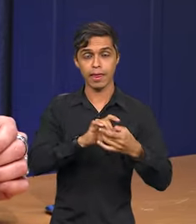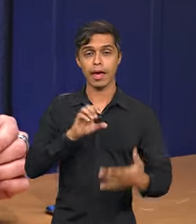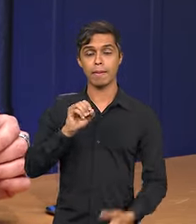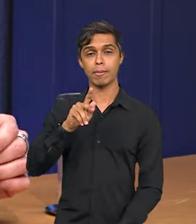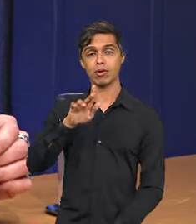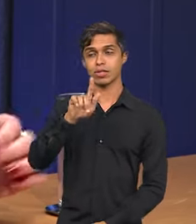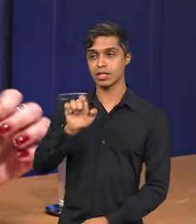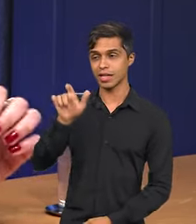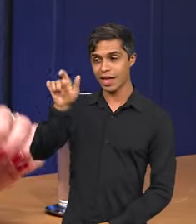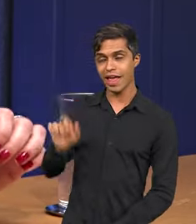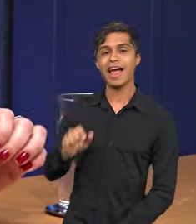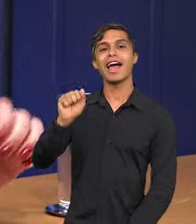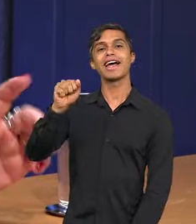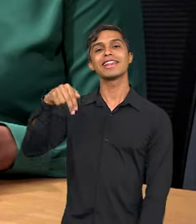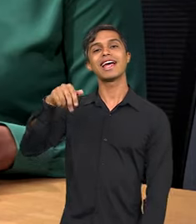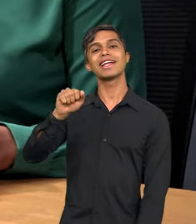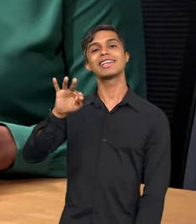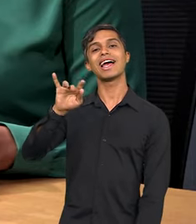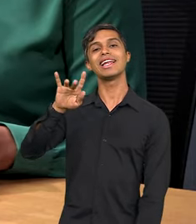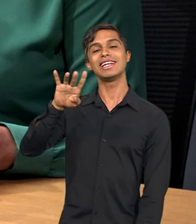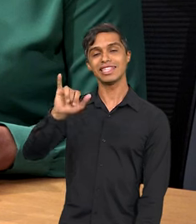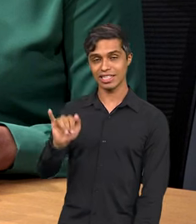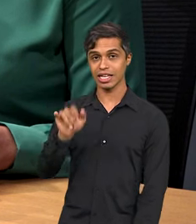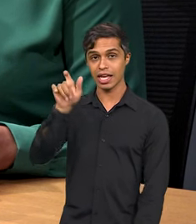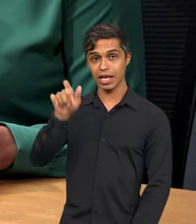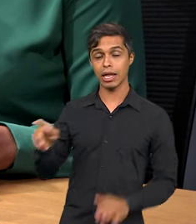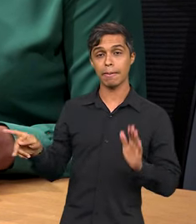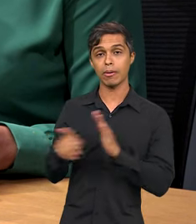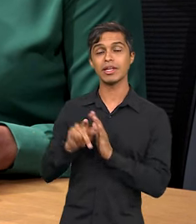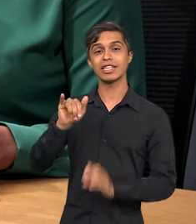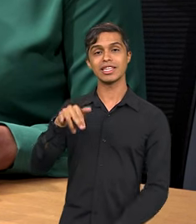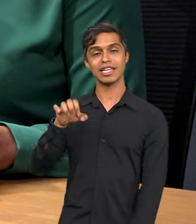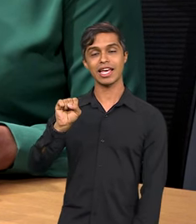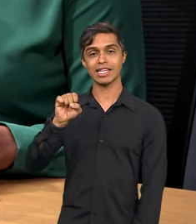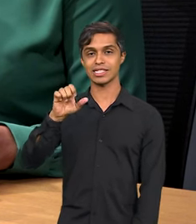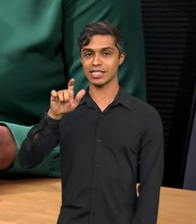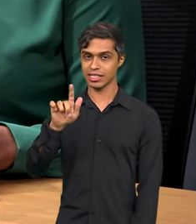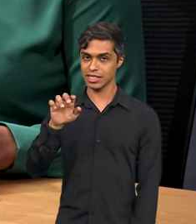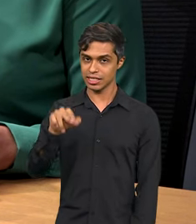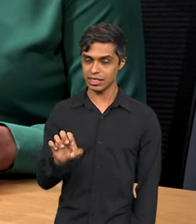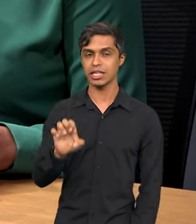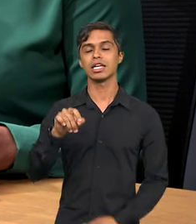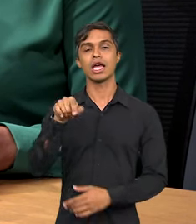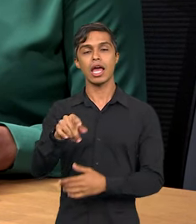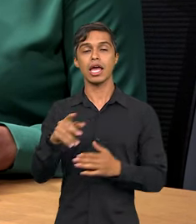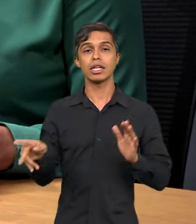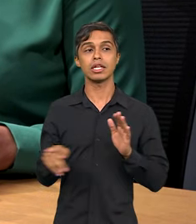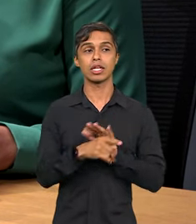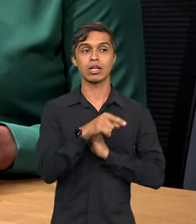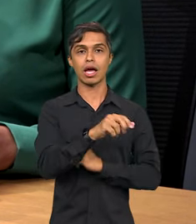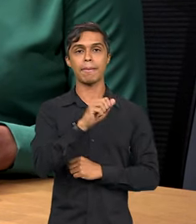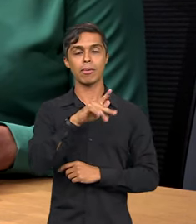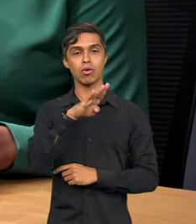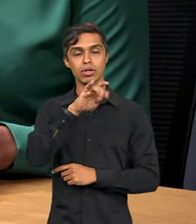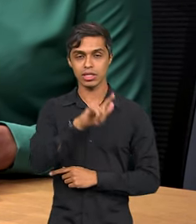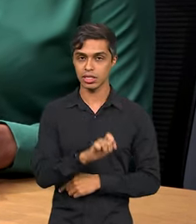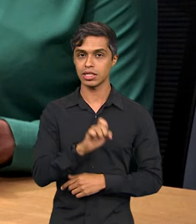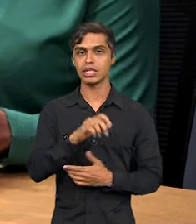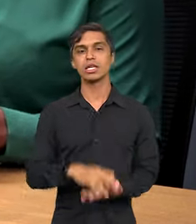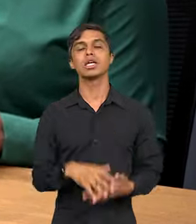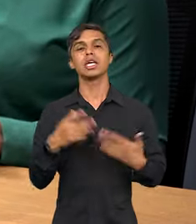a Natalie Bean Natalia do inesque que integra a abong Associação Brasileira de